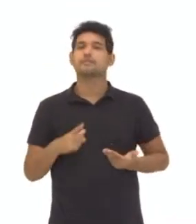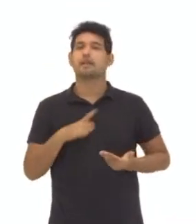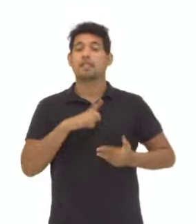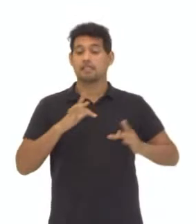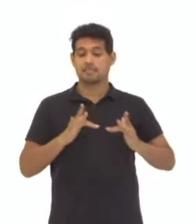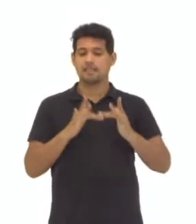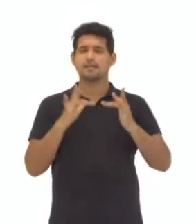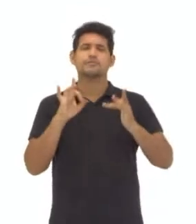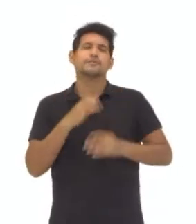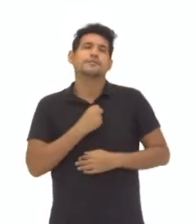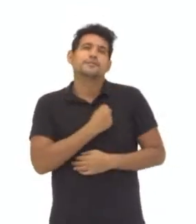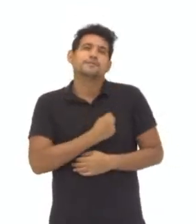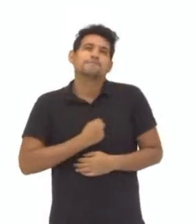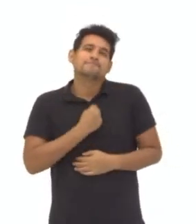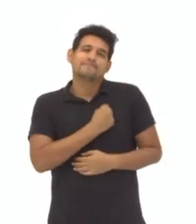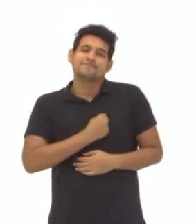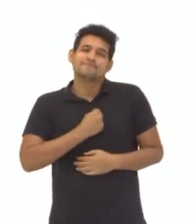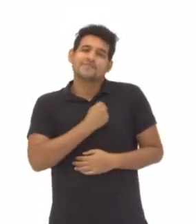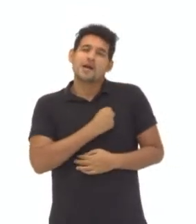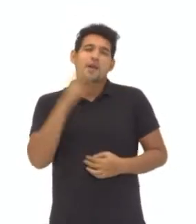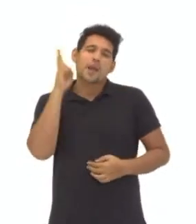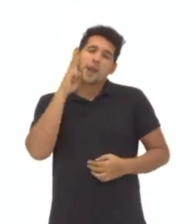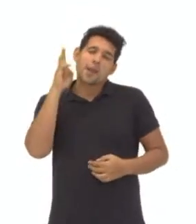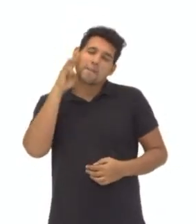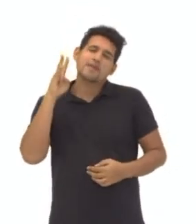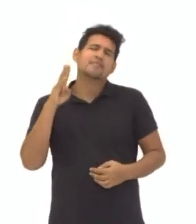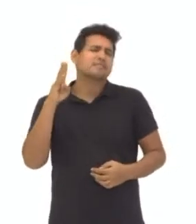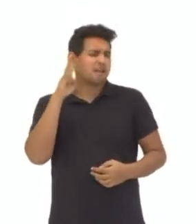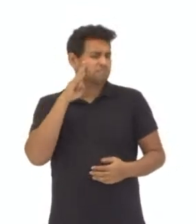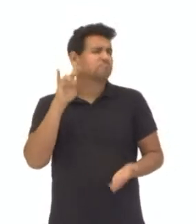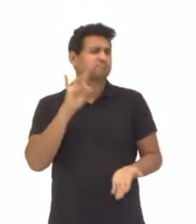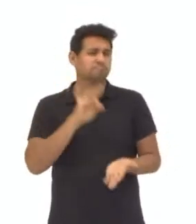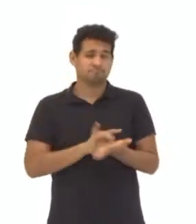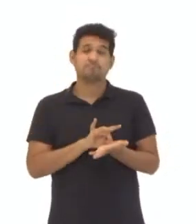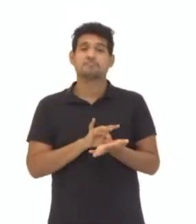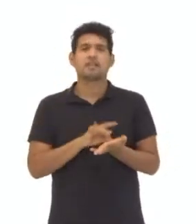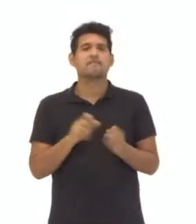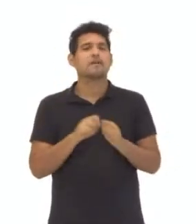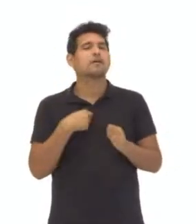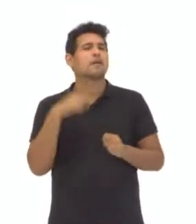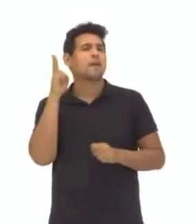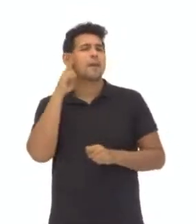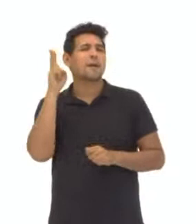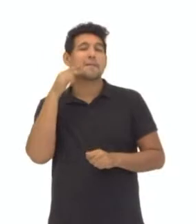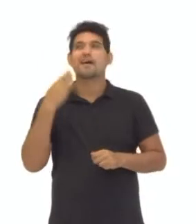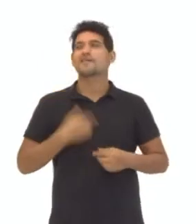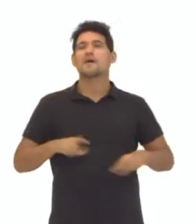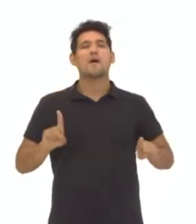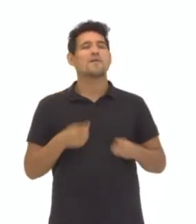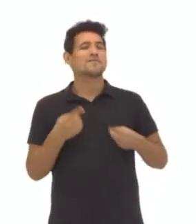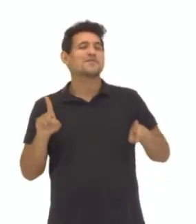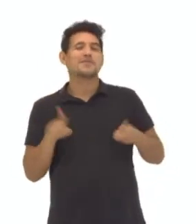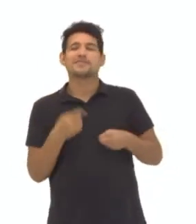dela são saudades, são lembranças vivas. Me faz até lembrar daquela música